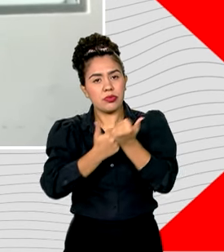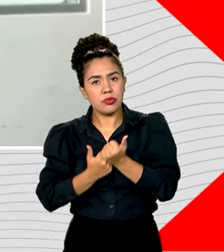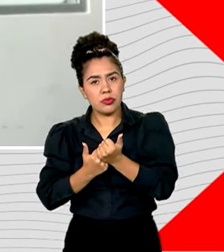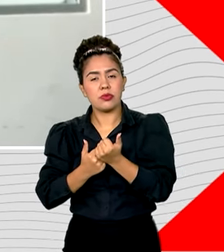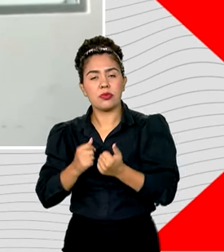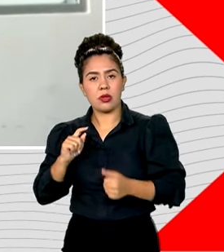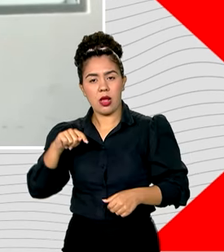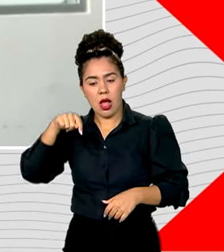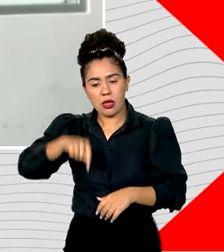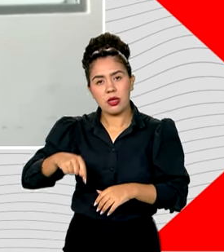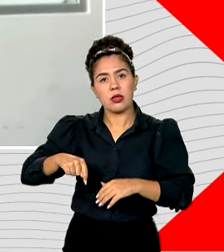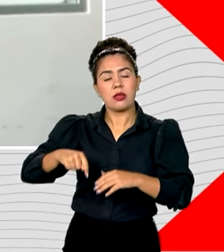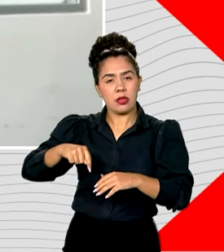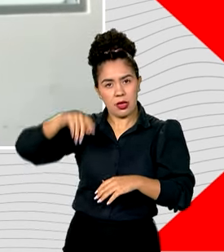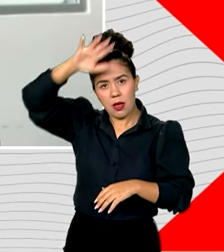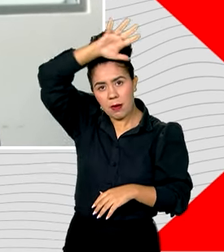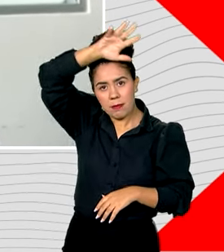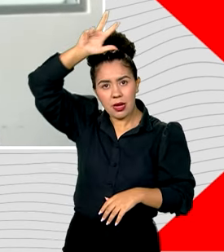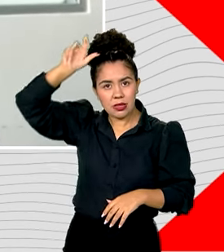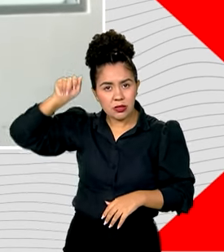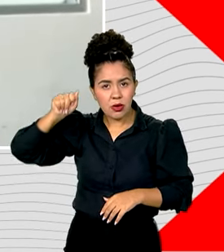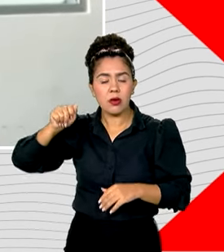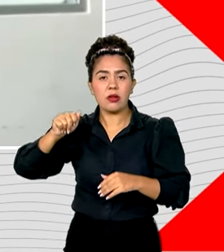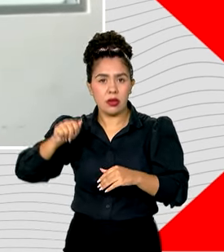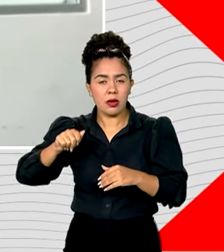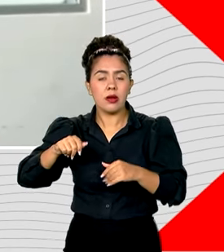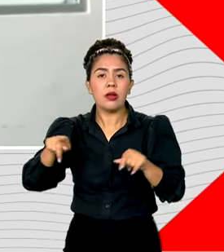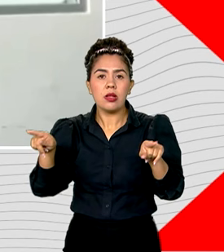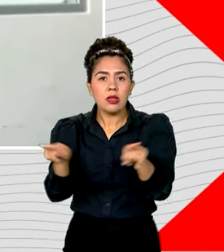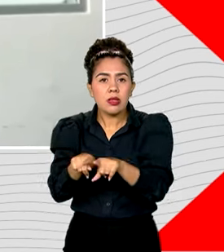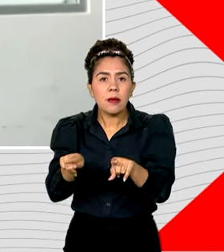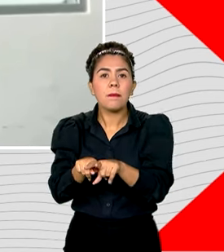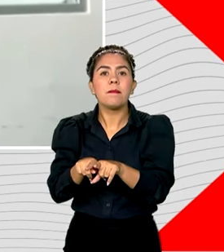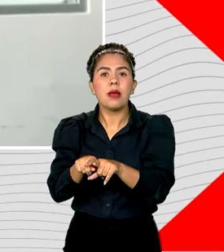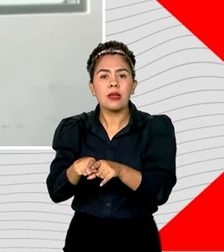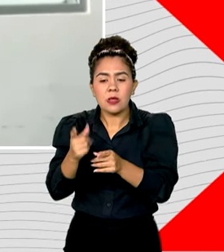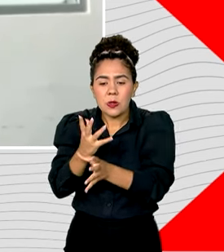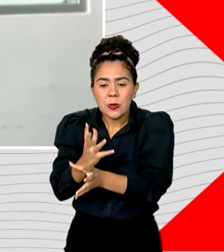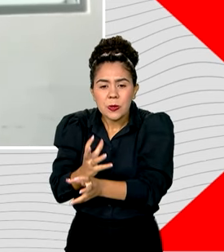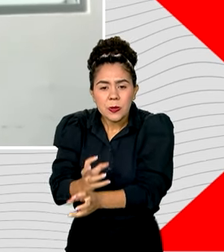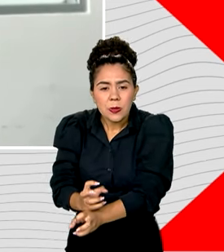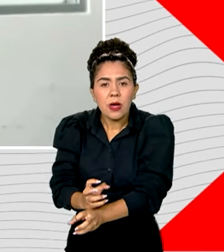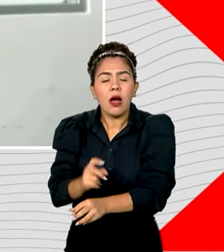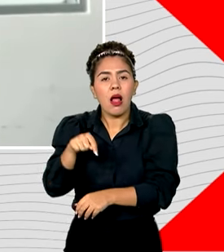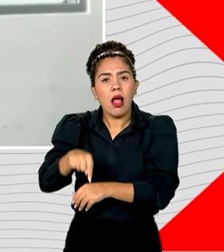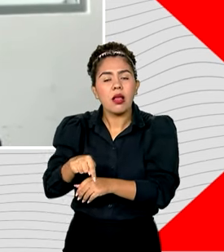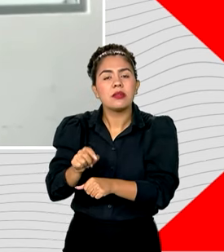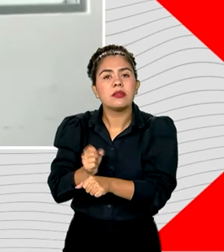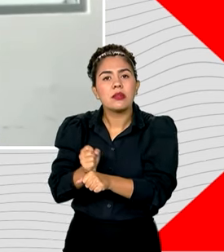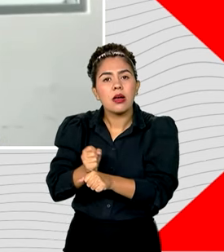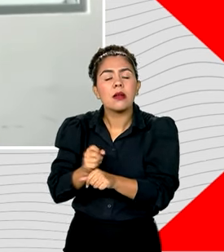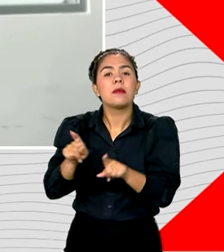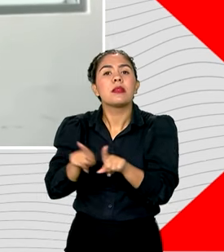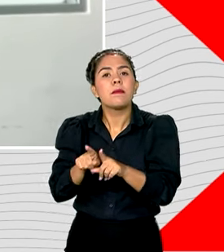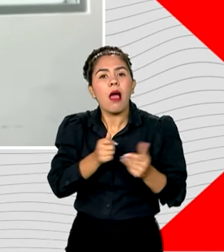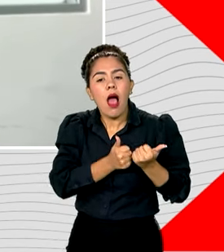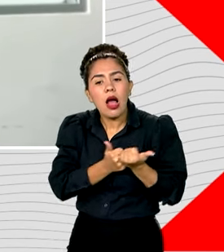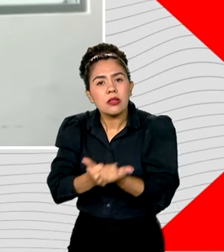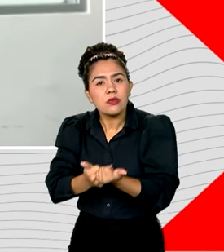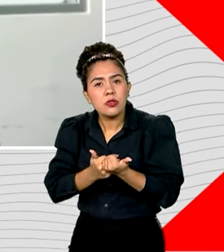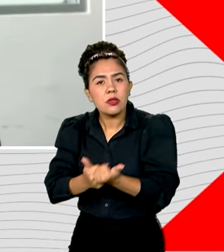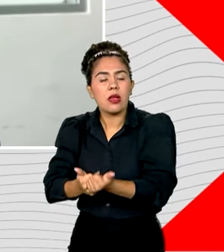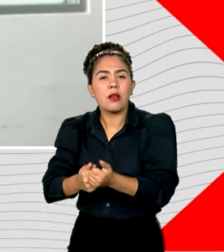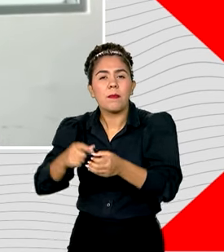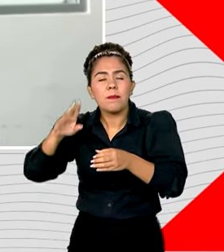Vir Que Aliás já começou né Eh e também não só por conta daix agem não só esse ano Mas um um auxílio perene né que sirva pro